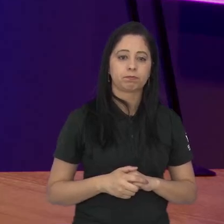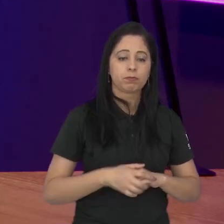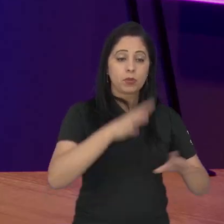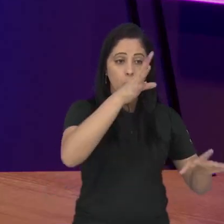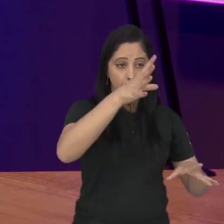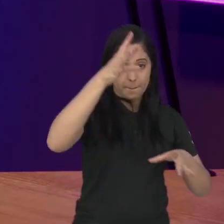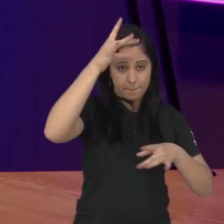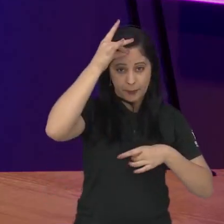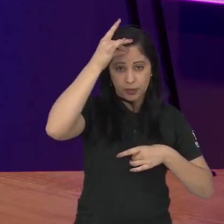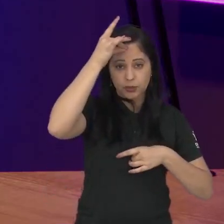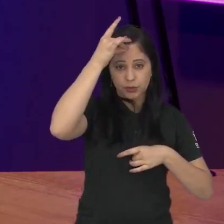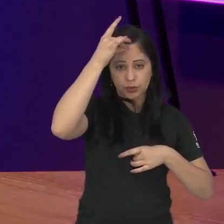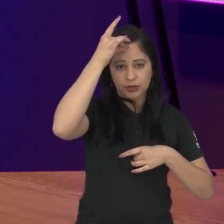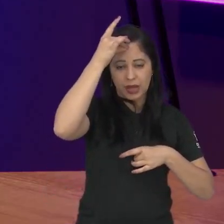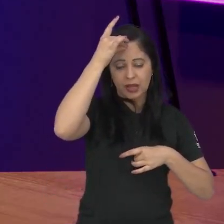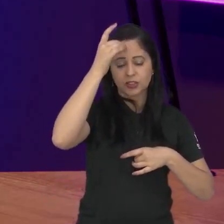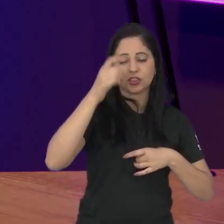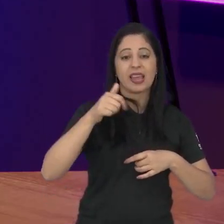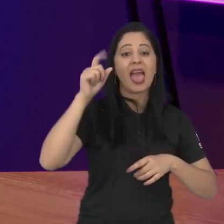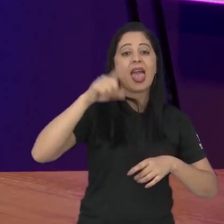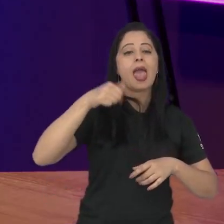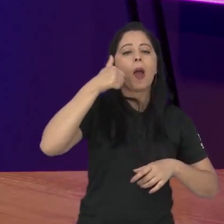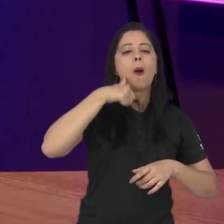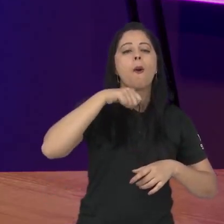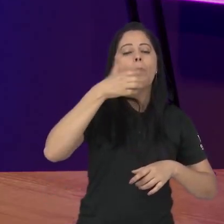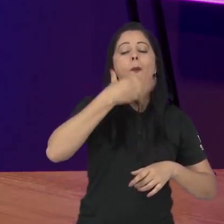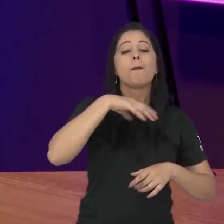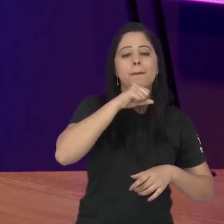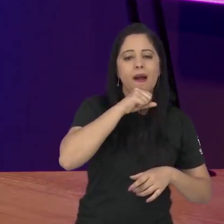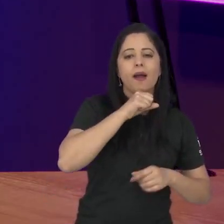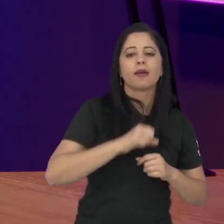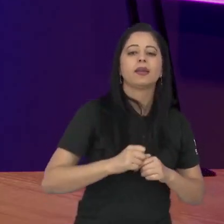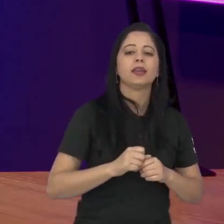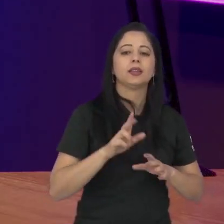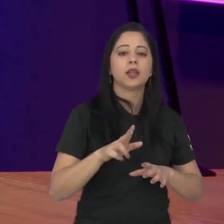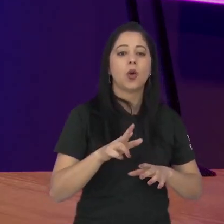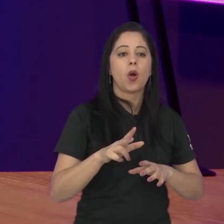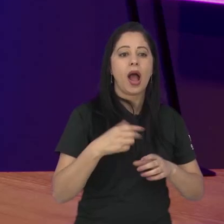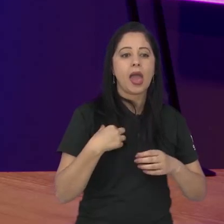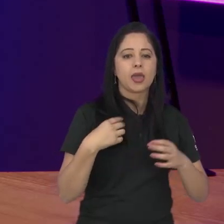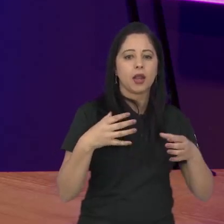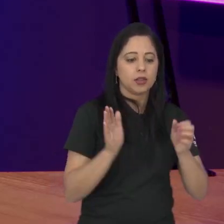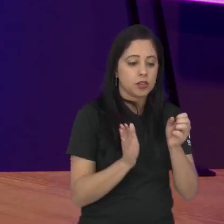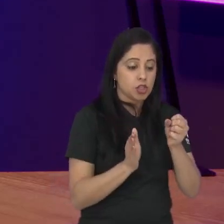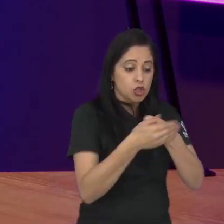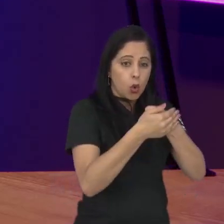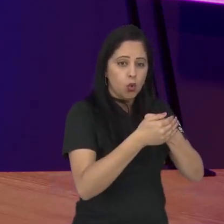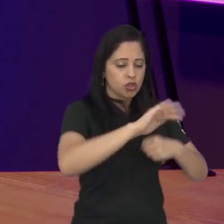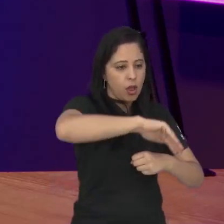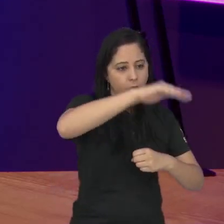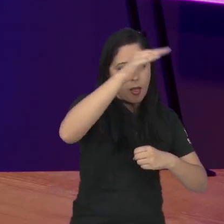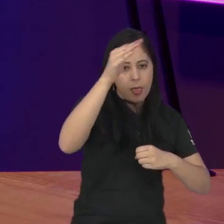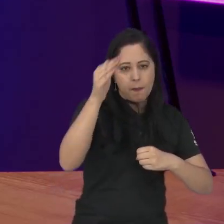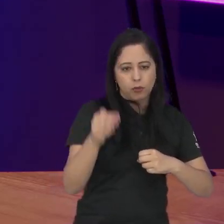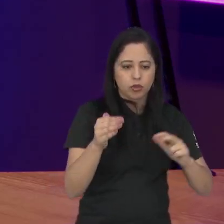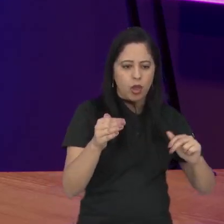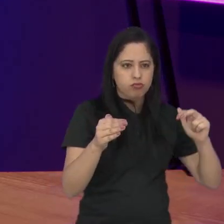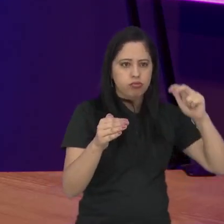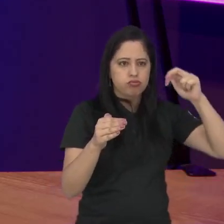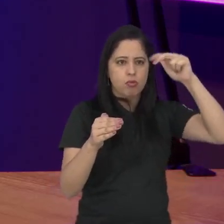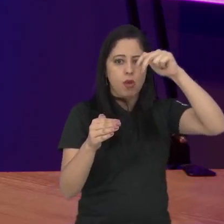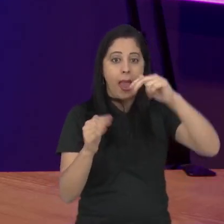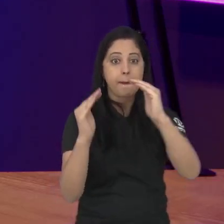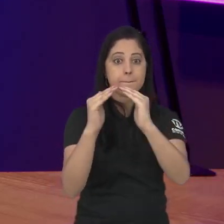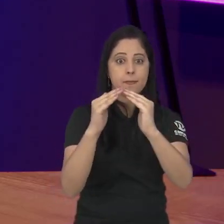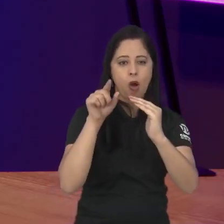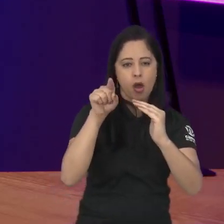o personagem, né, que faz o pai do Gus, que é o personagem principal, ele foge com ele para as montanhas, então eles vão para o meio da